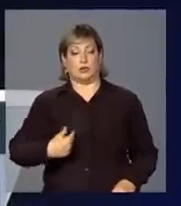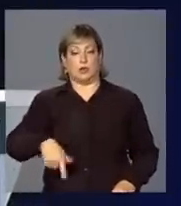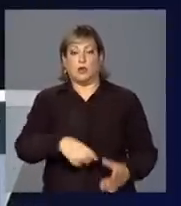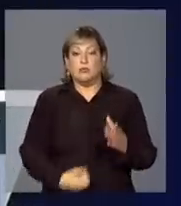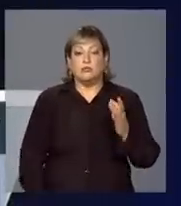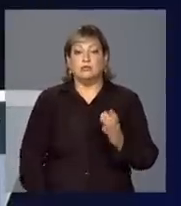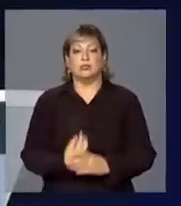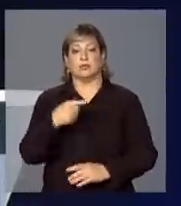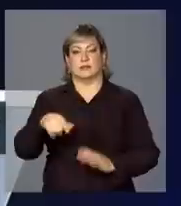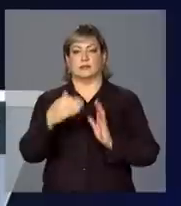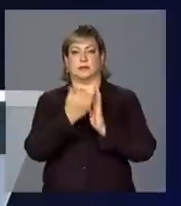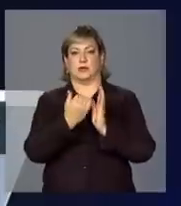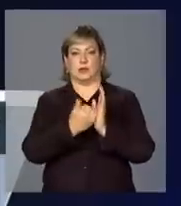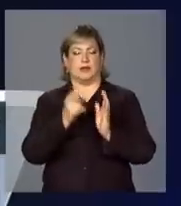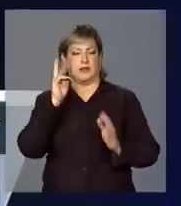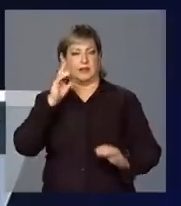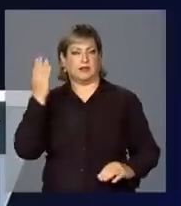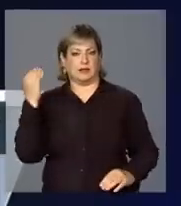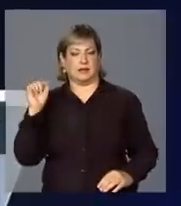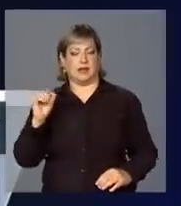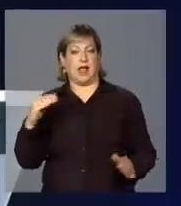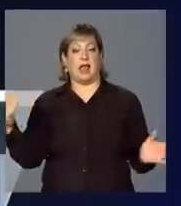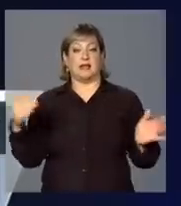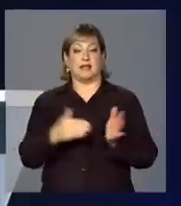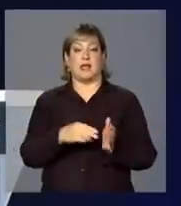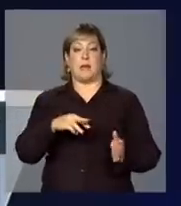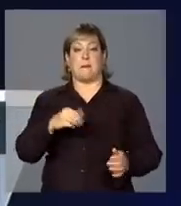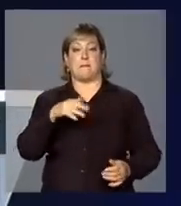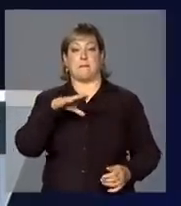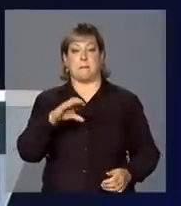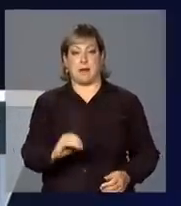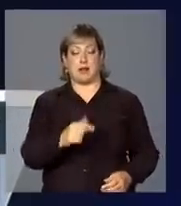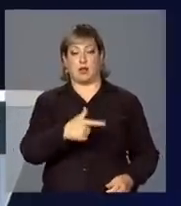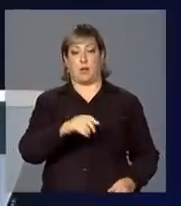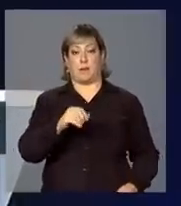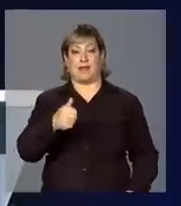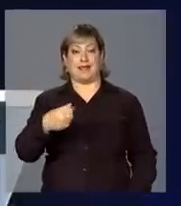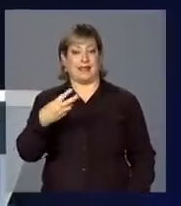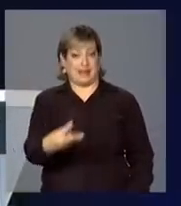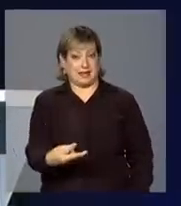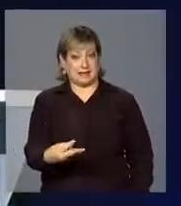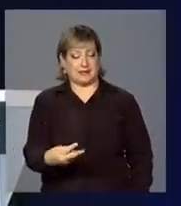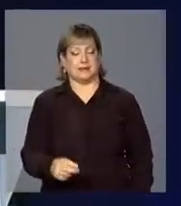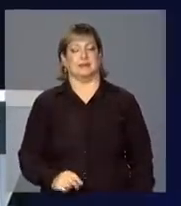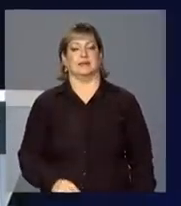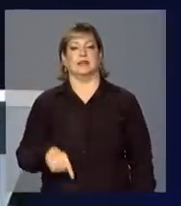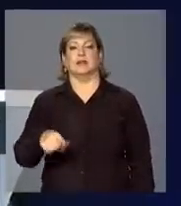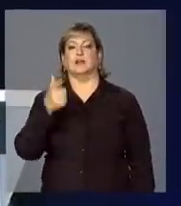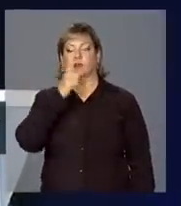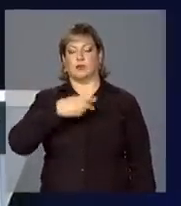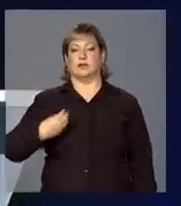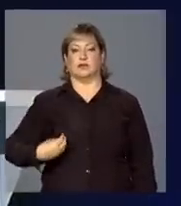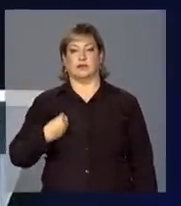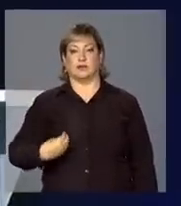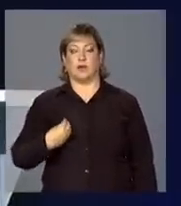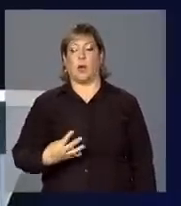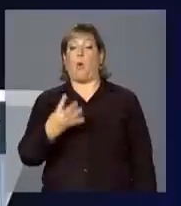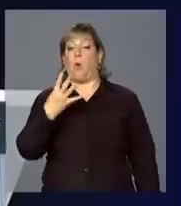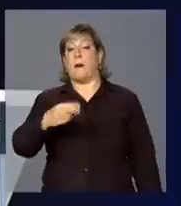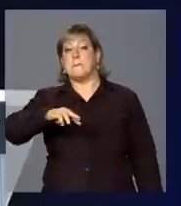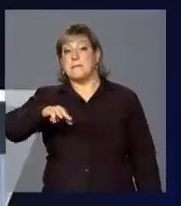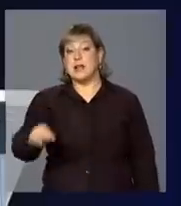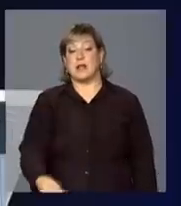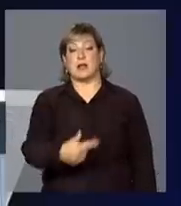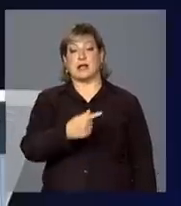lançamos o programa, a março de 2013, foram realizadas 4 milhões